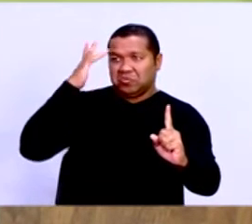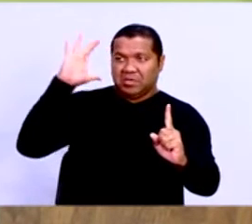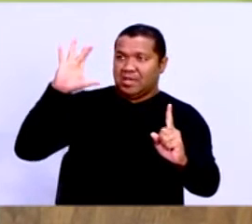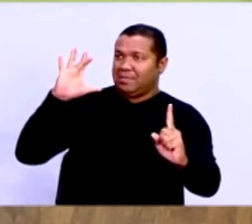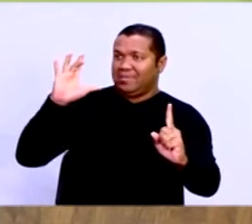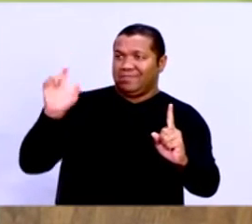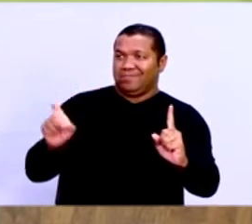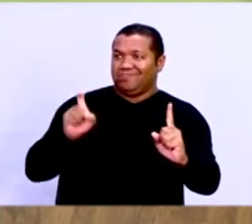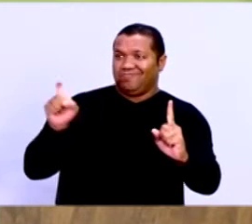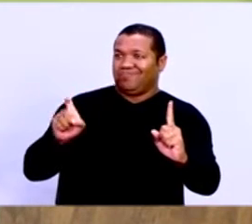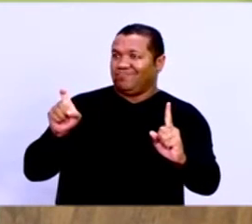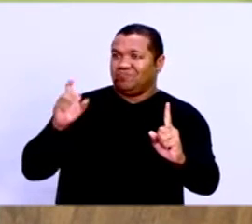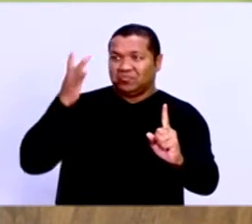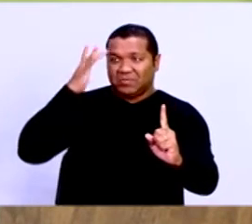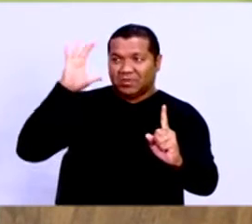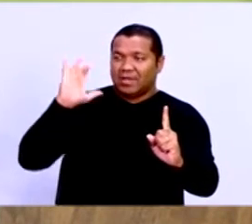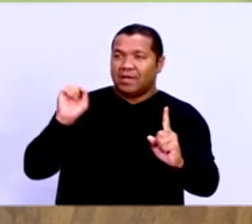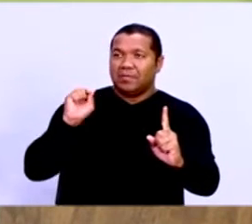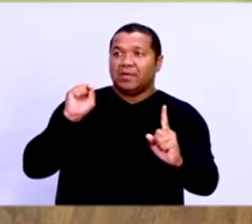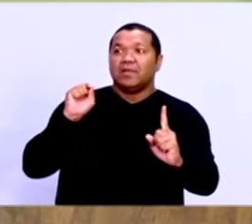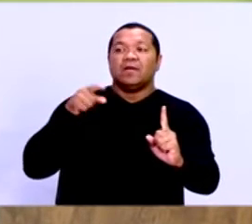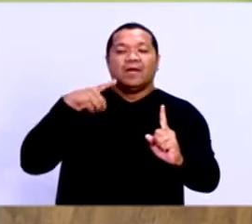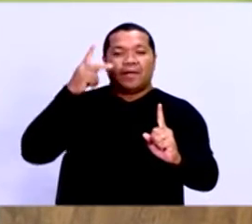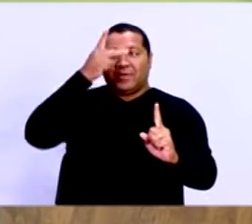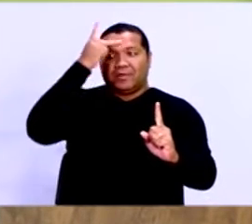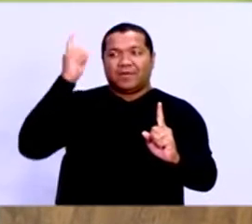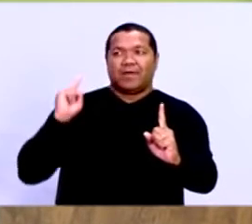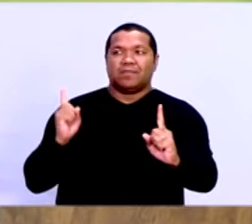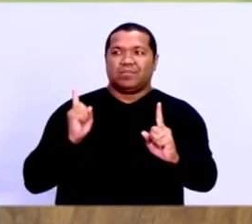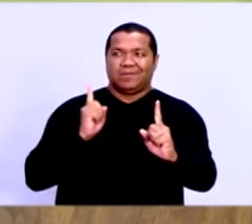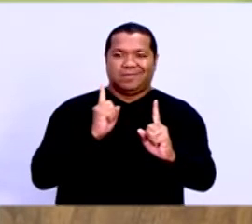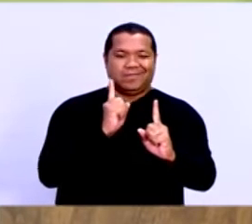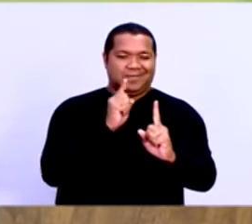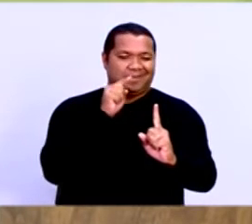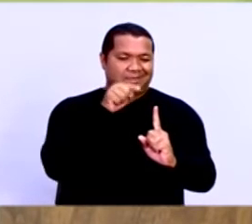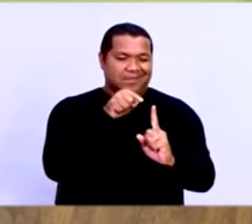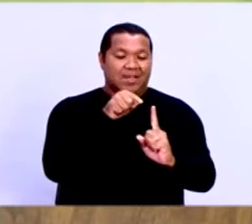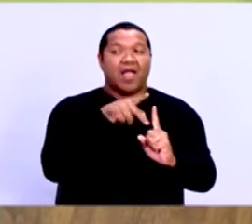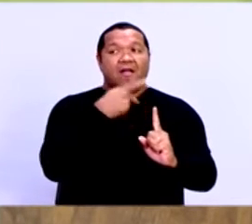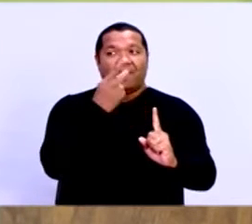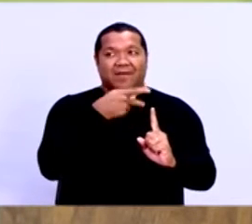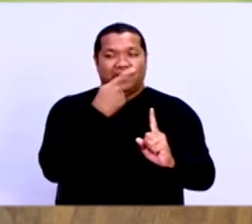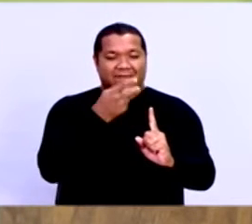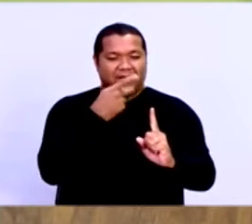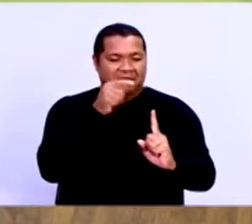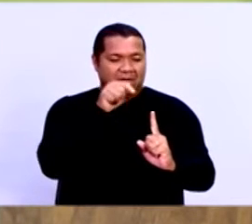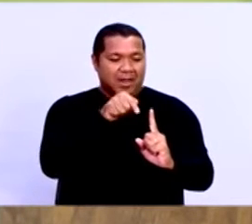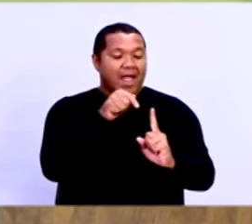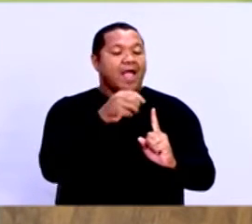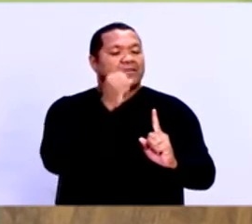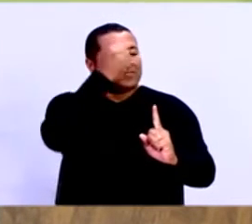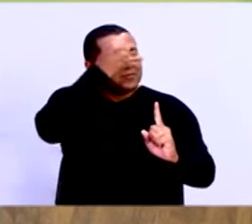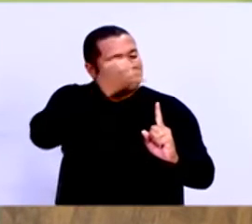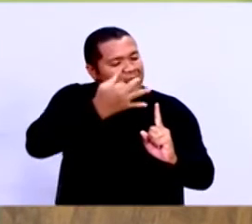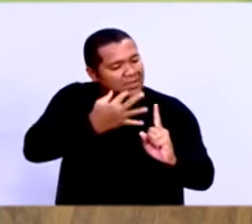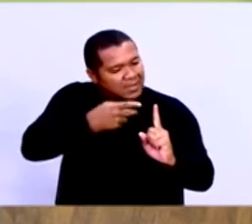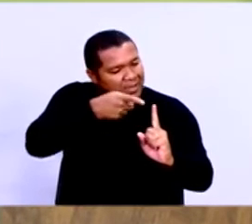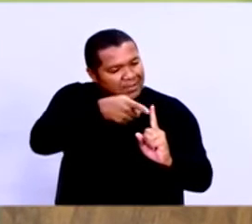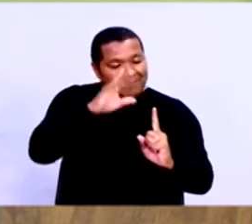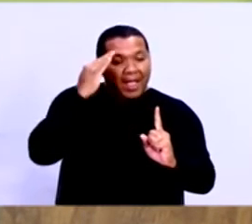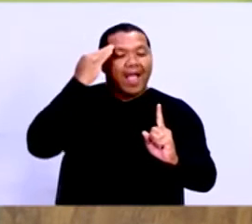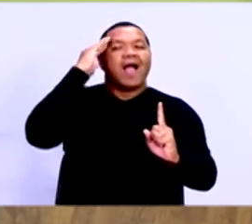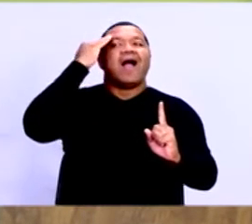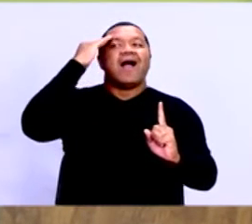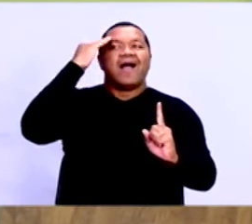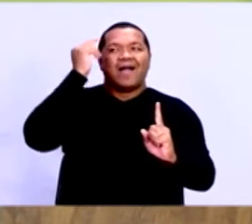uma pessoa que vai até esse cliente ela tem que ter uma linguagem que ele consiga entender e assim tudo